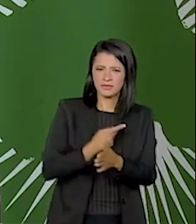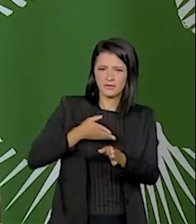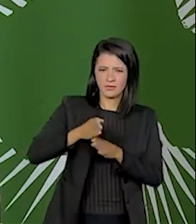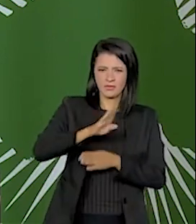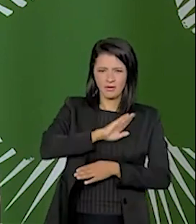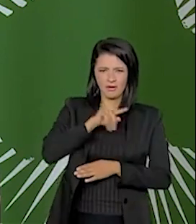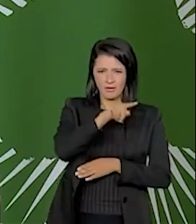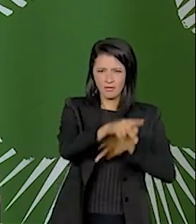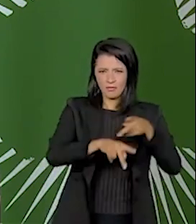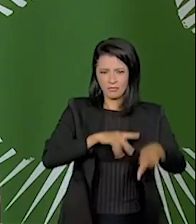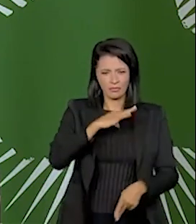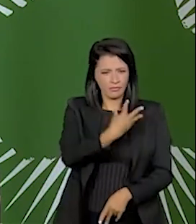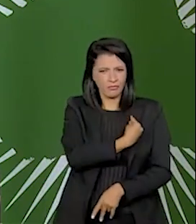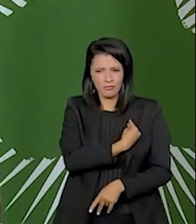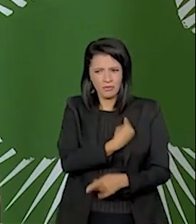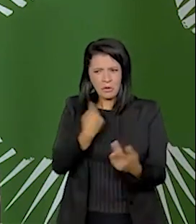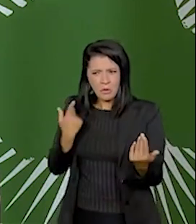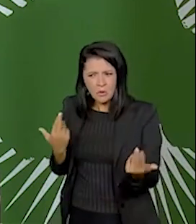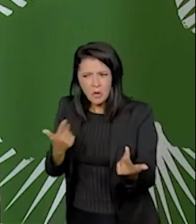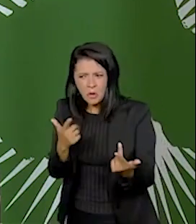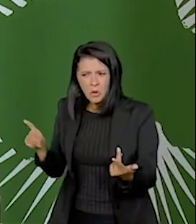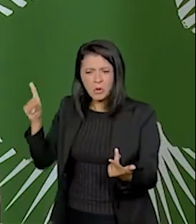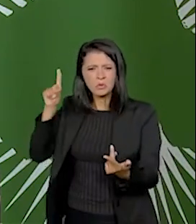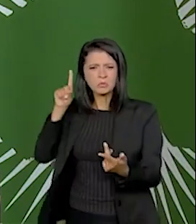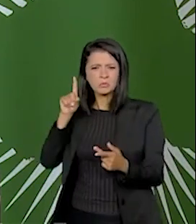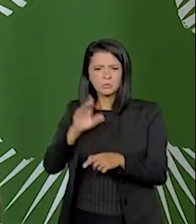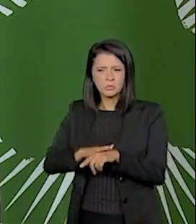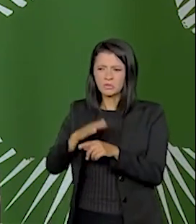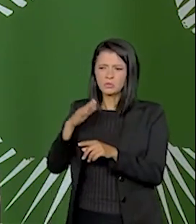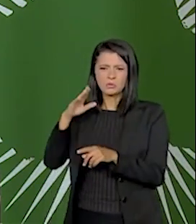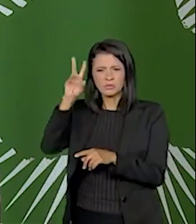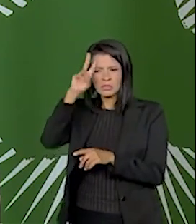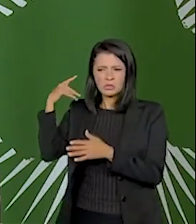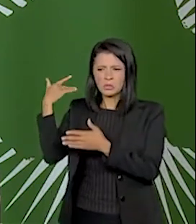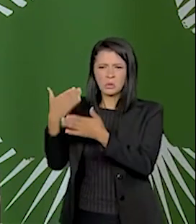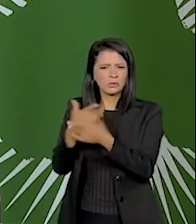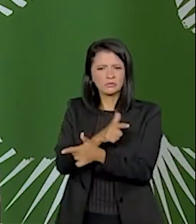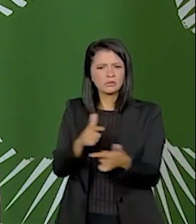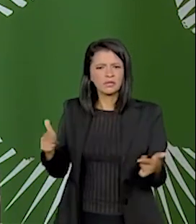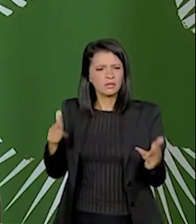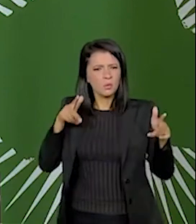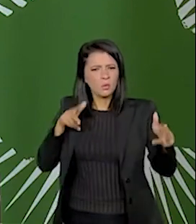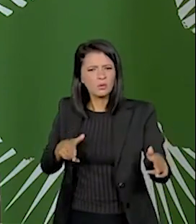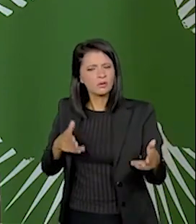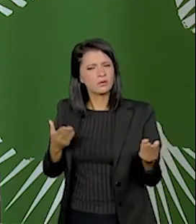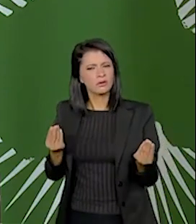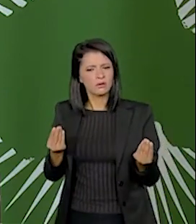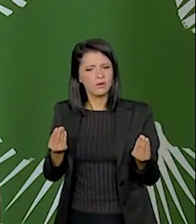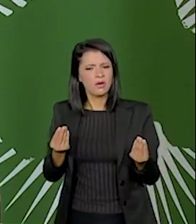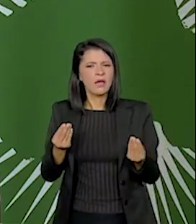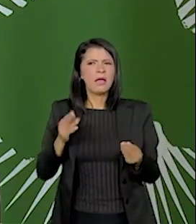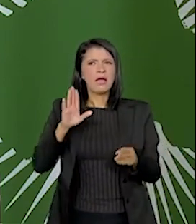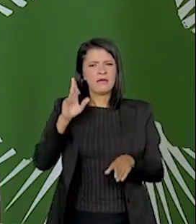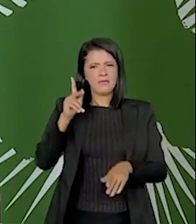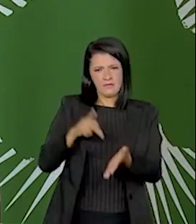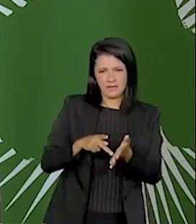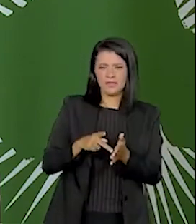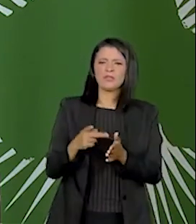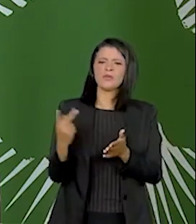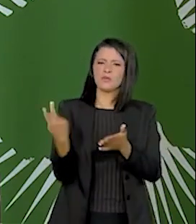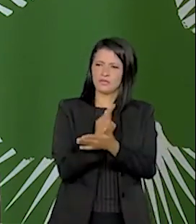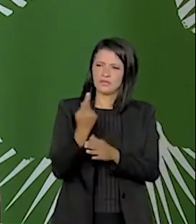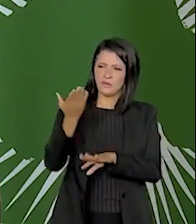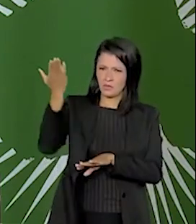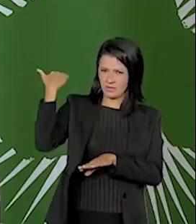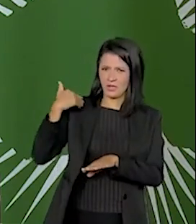palestino não exe exe nenhum outro momento histórico aliás existiu quando o